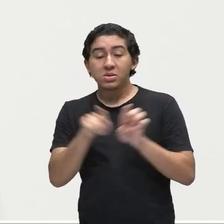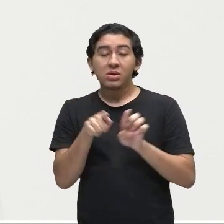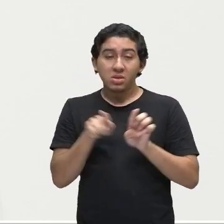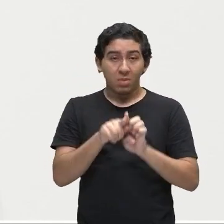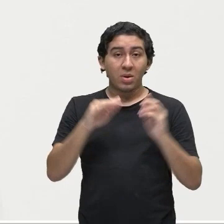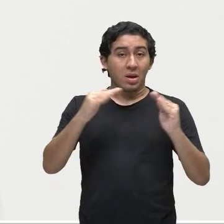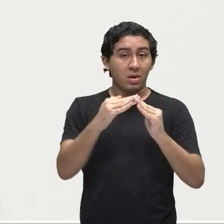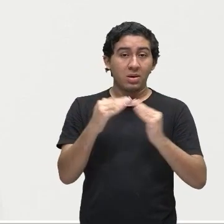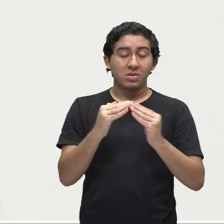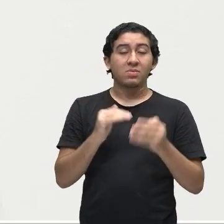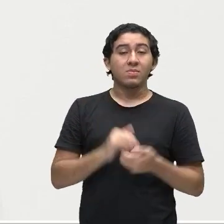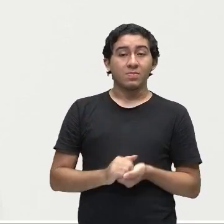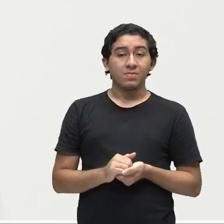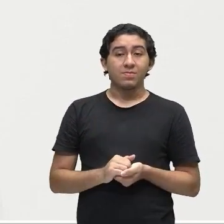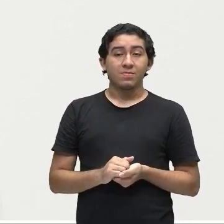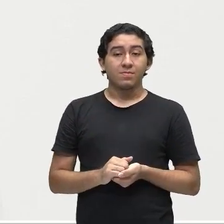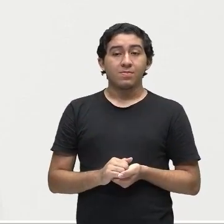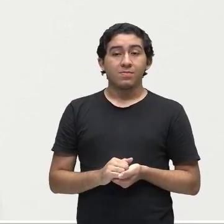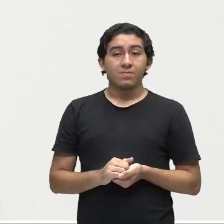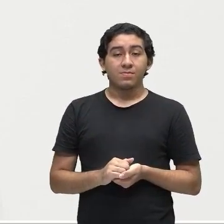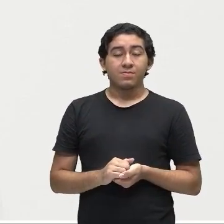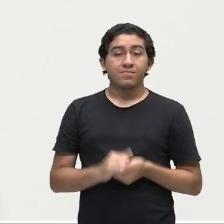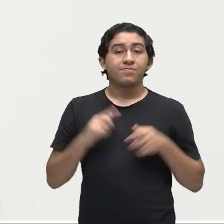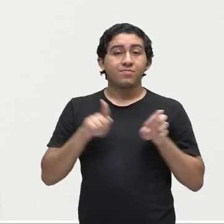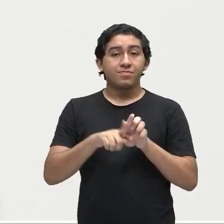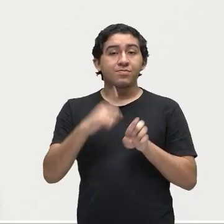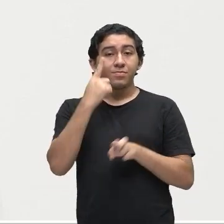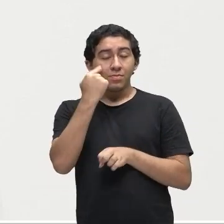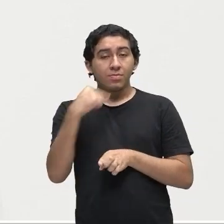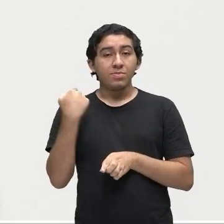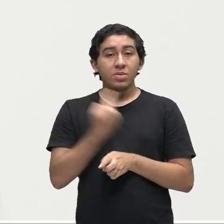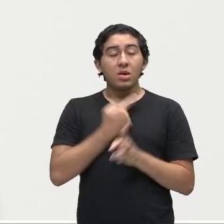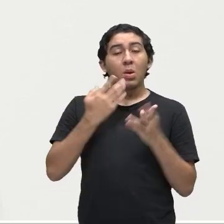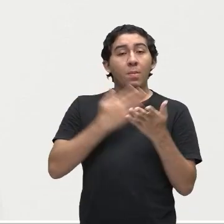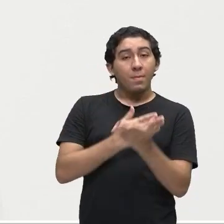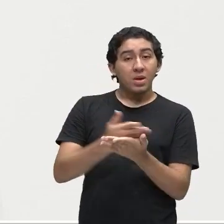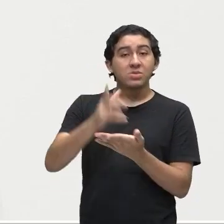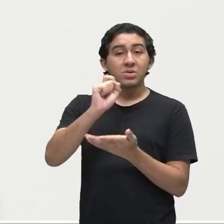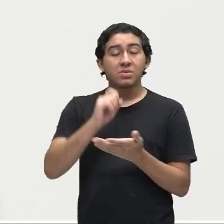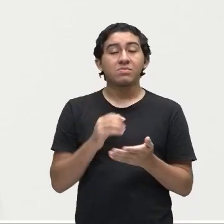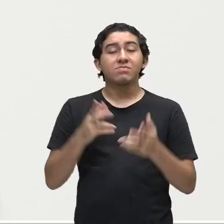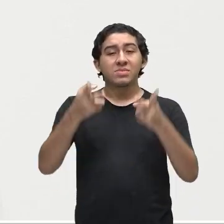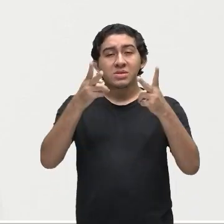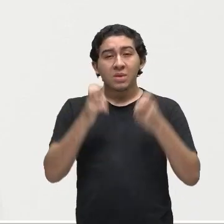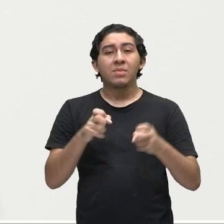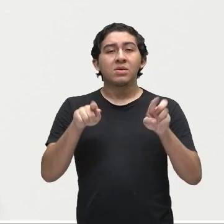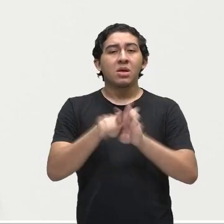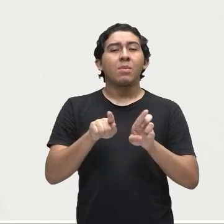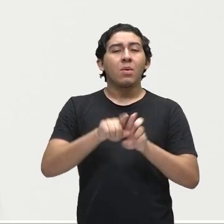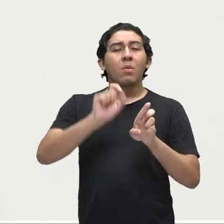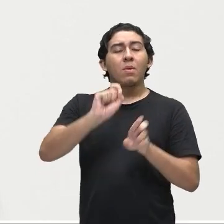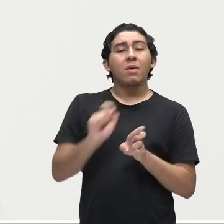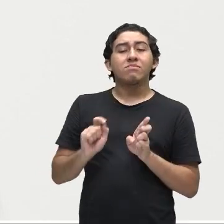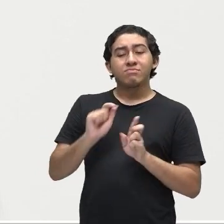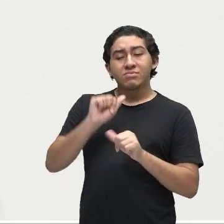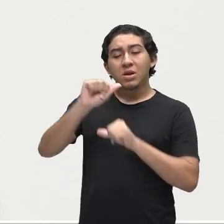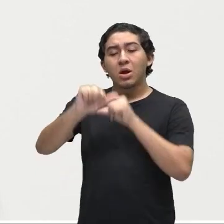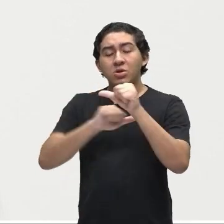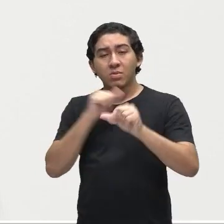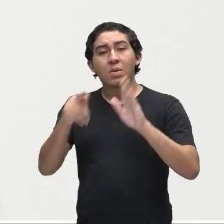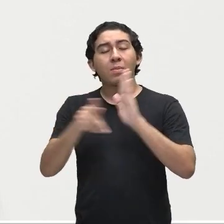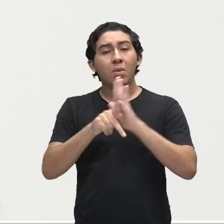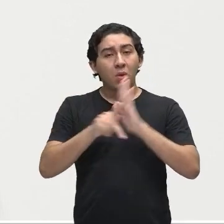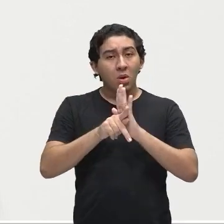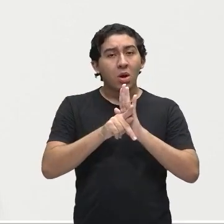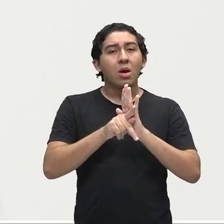diária. E o interessante daqui é que a gente começa a ver aí a gestação do que vai se tornar as fábricas